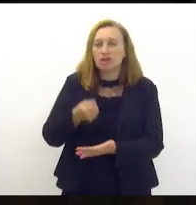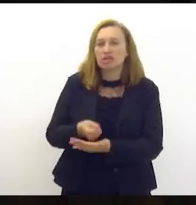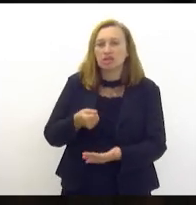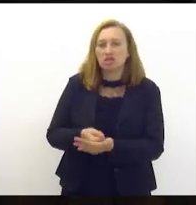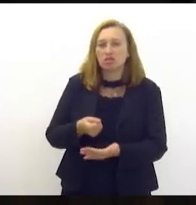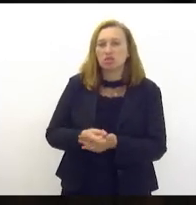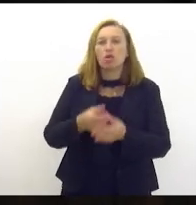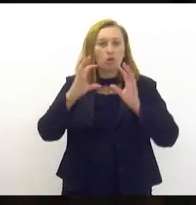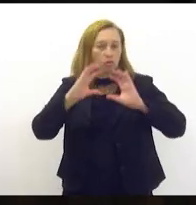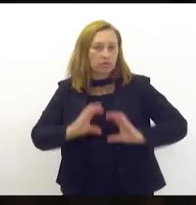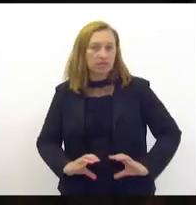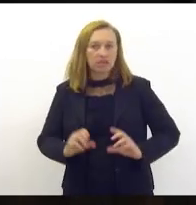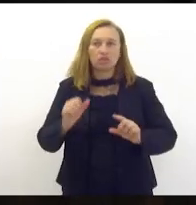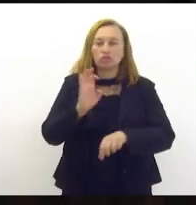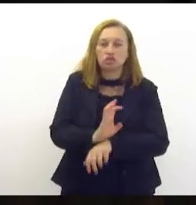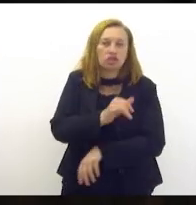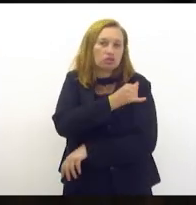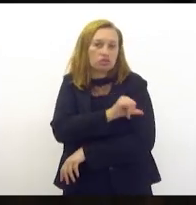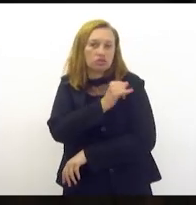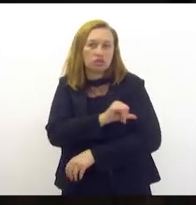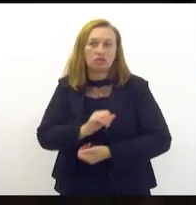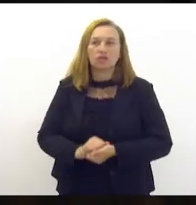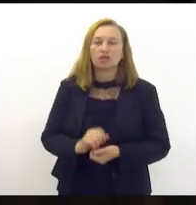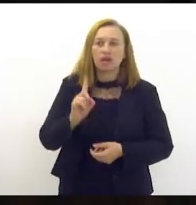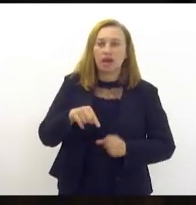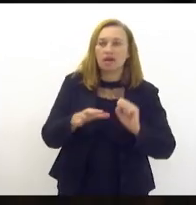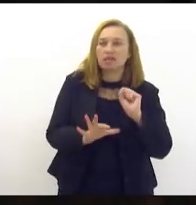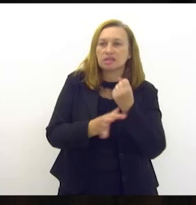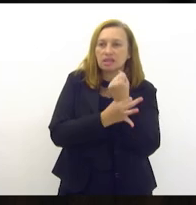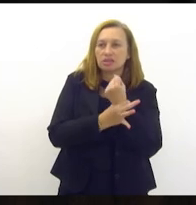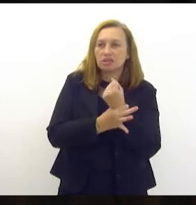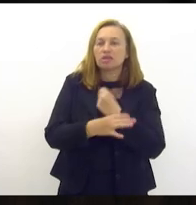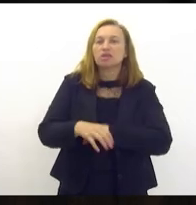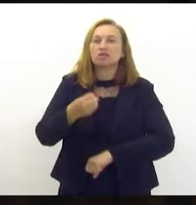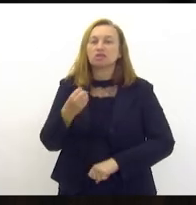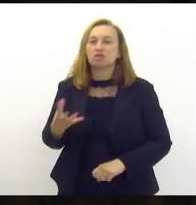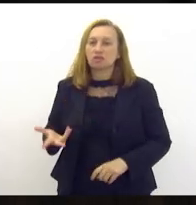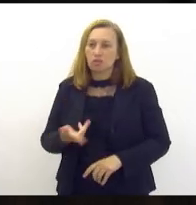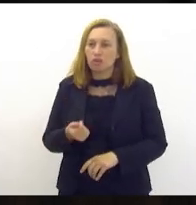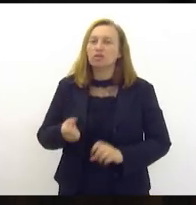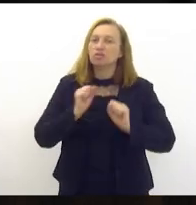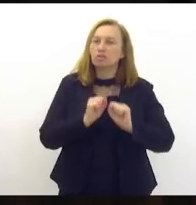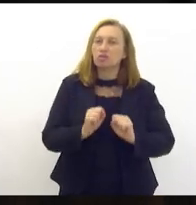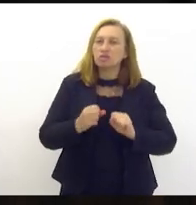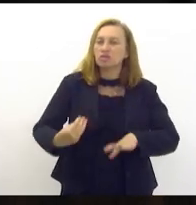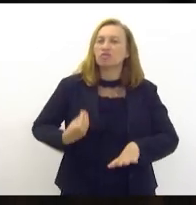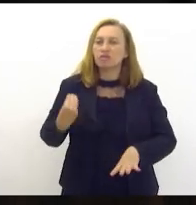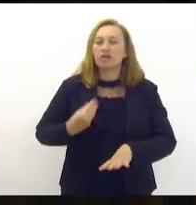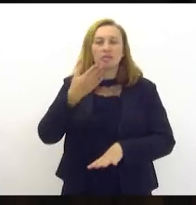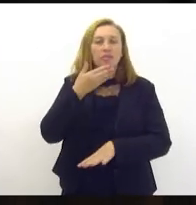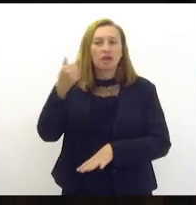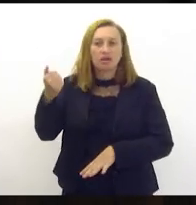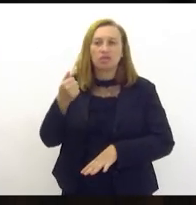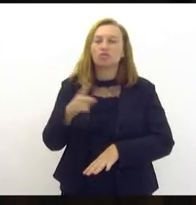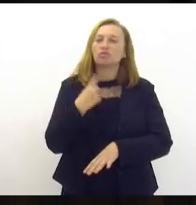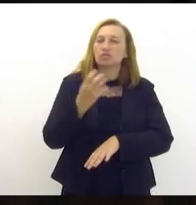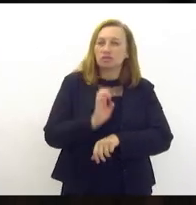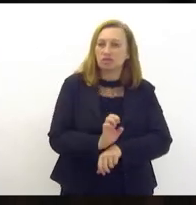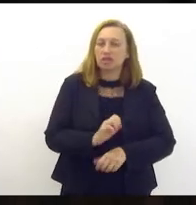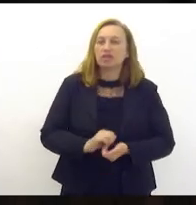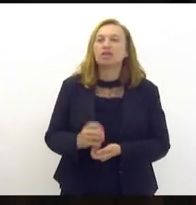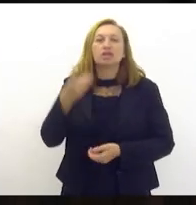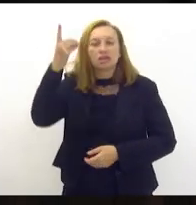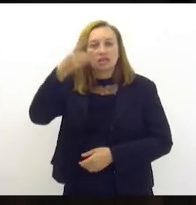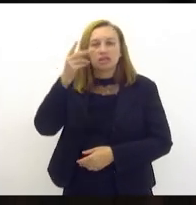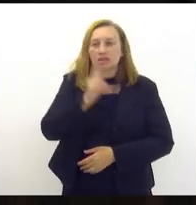cidadão do Estado do Rio de Janeiro é uma segurança de ponta para que possamos viver melhor no nosso Estado.